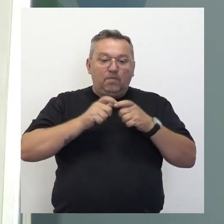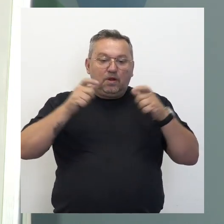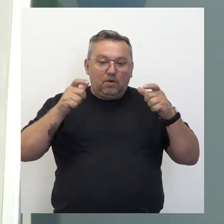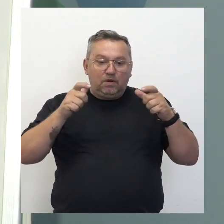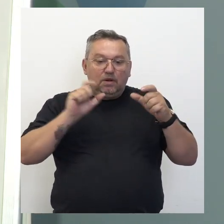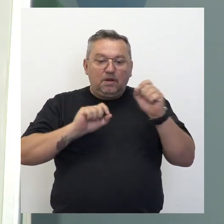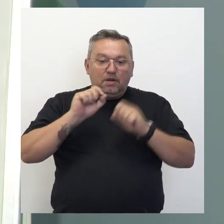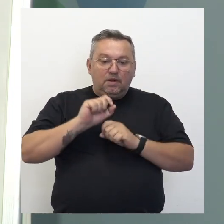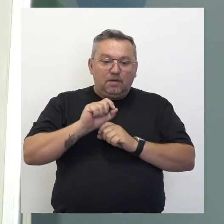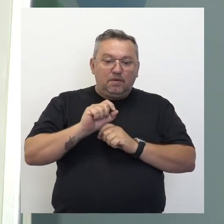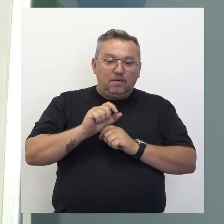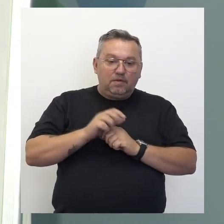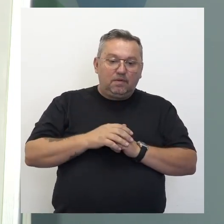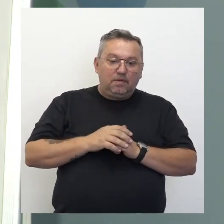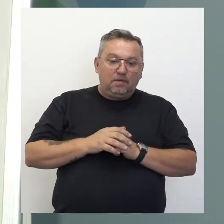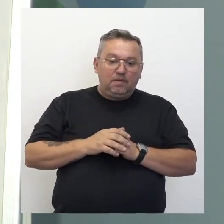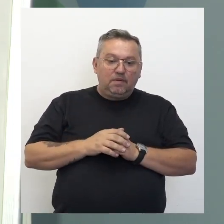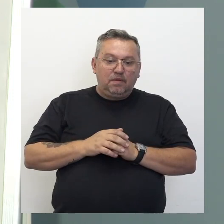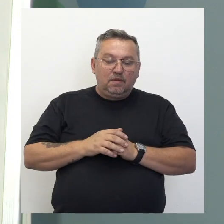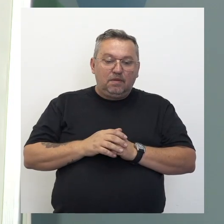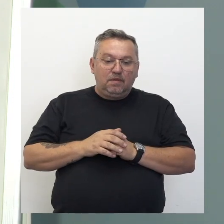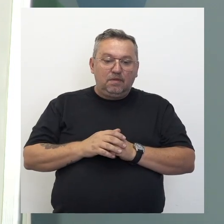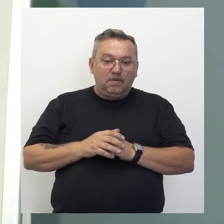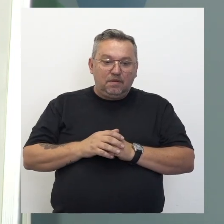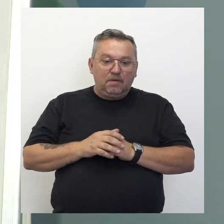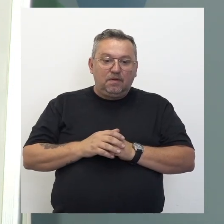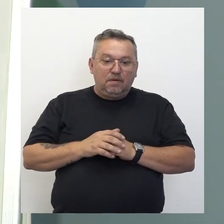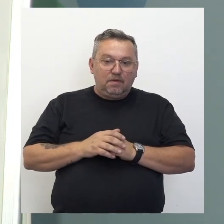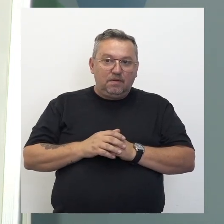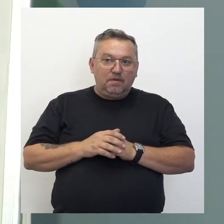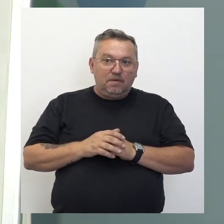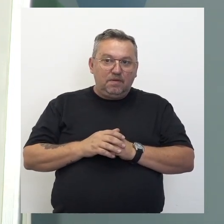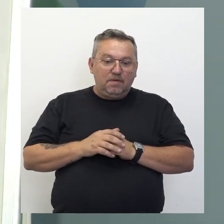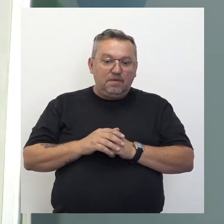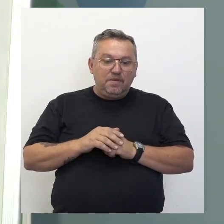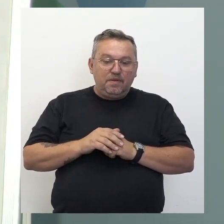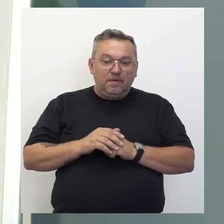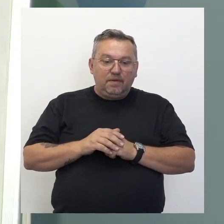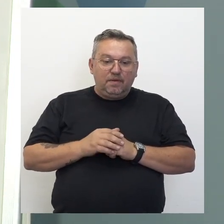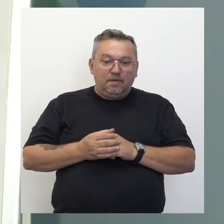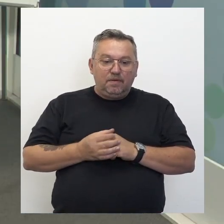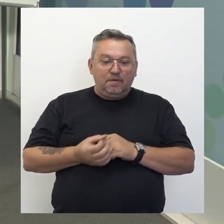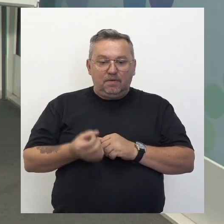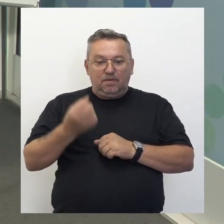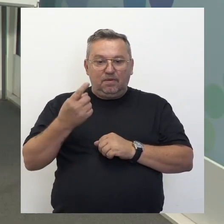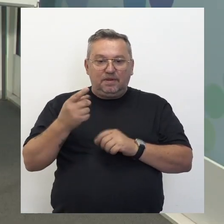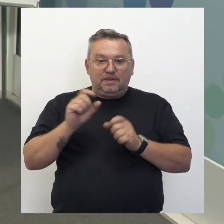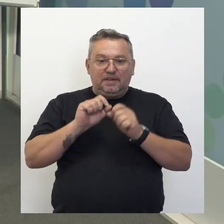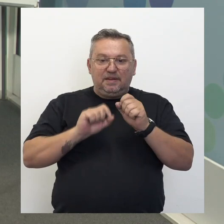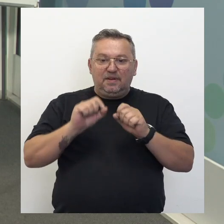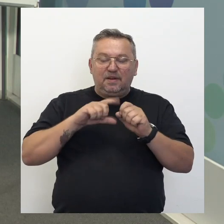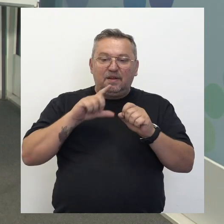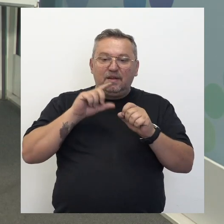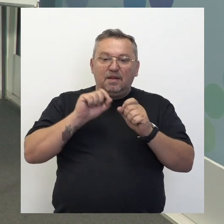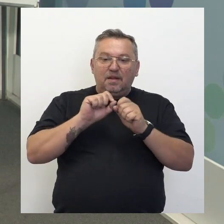ser quem? A reação 2. Tudo bem? Então, a grande maioria acertou. Quem estava